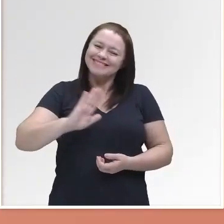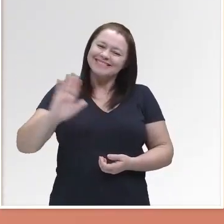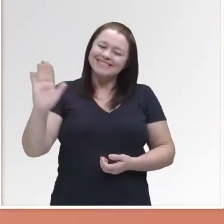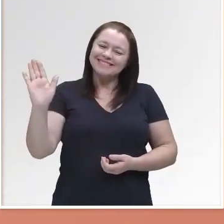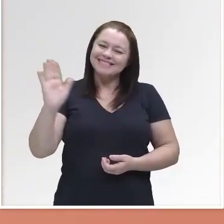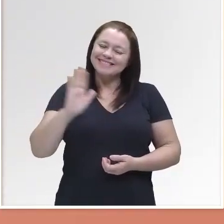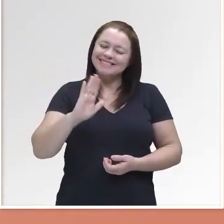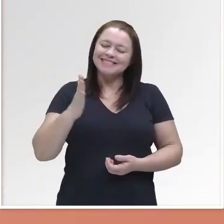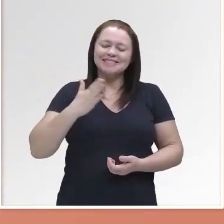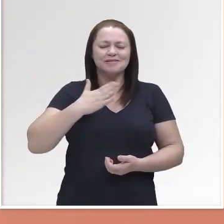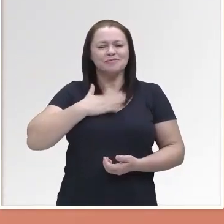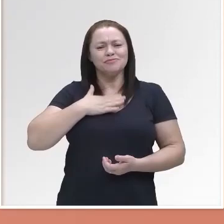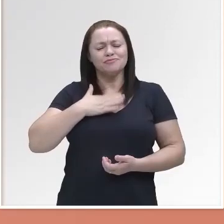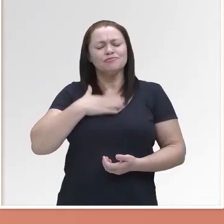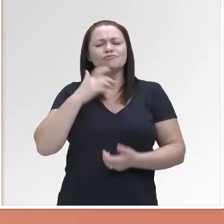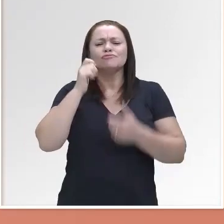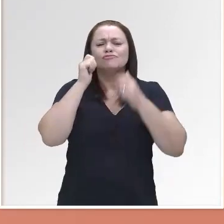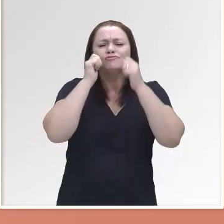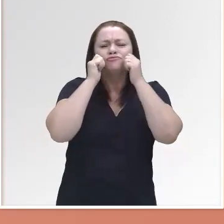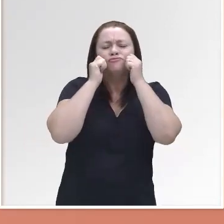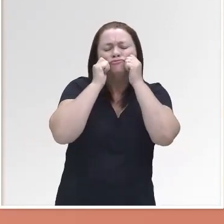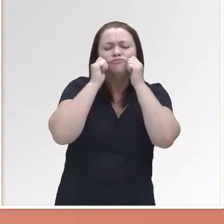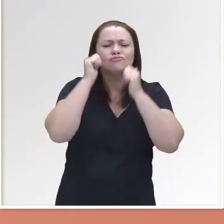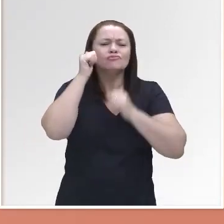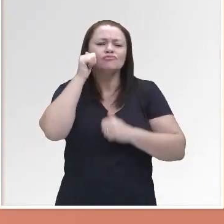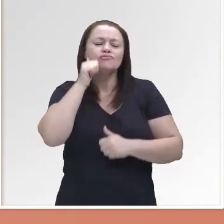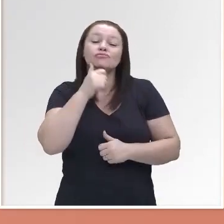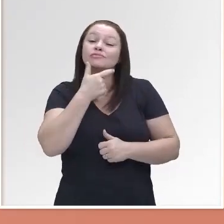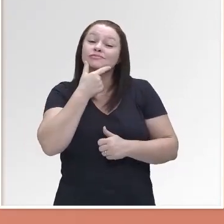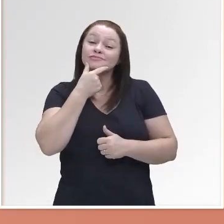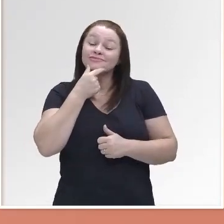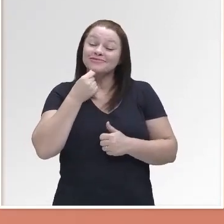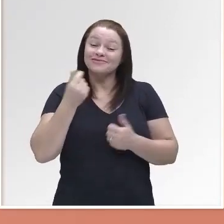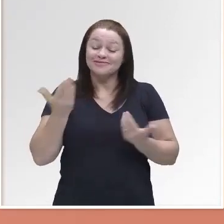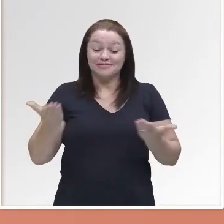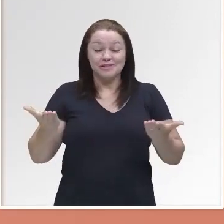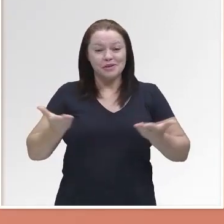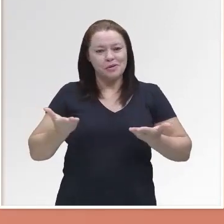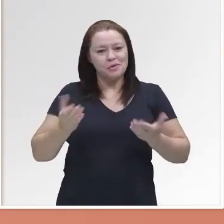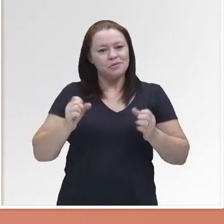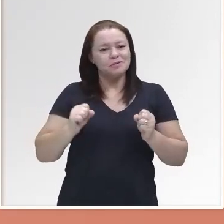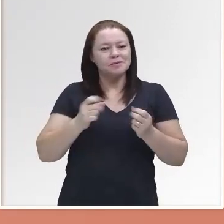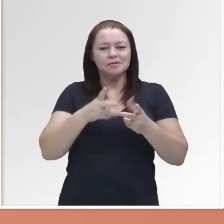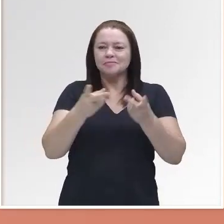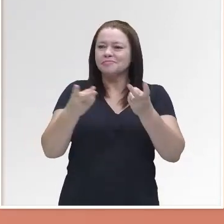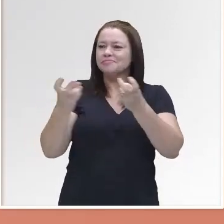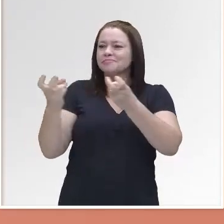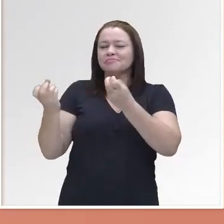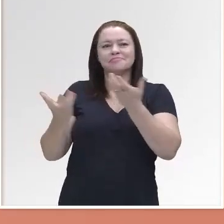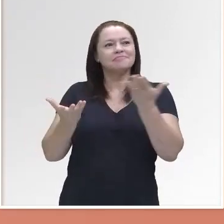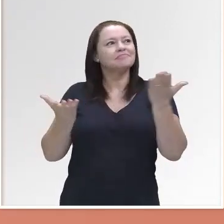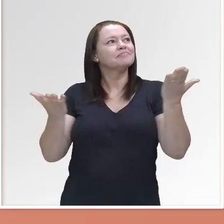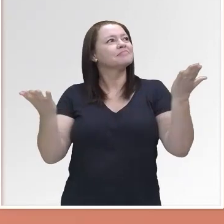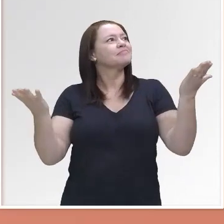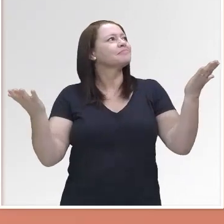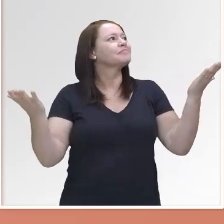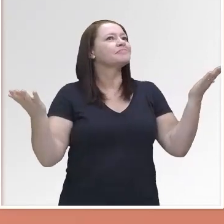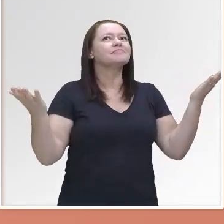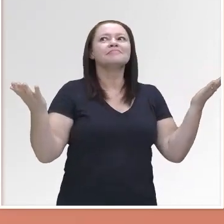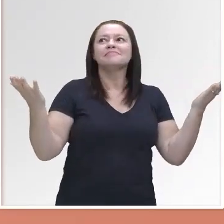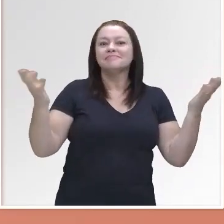meus fofinhos e minhas fofinhas! Hoje, como vocês podem perceber, estamos num ambiente